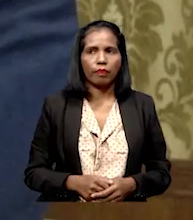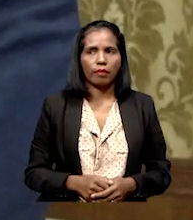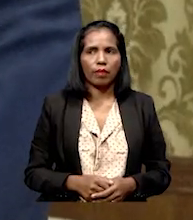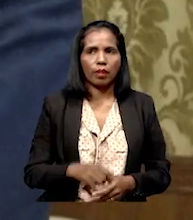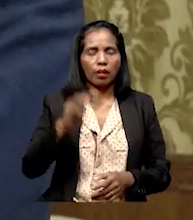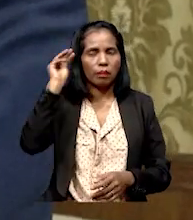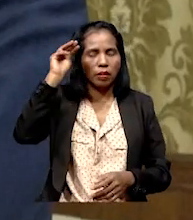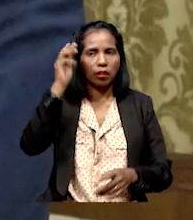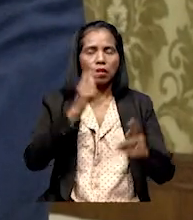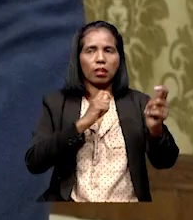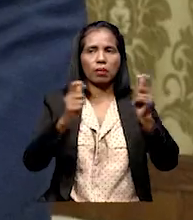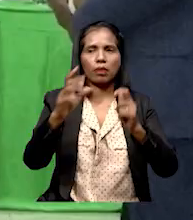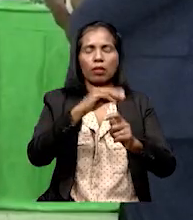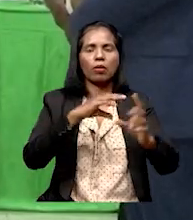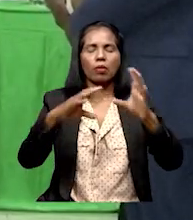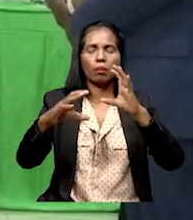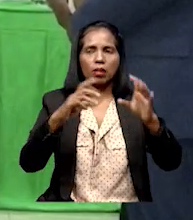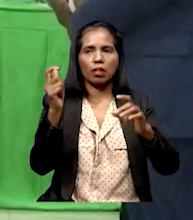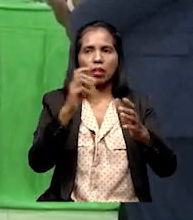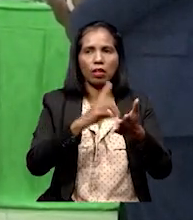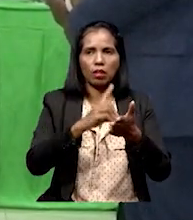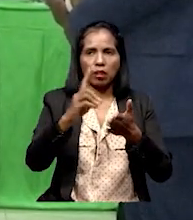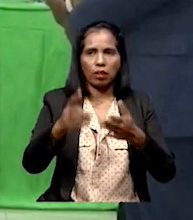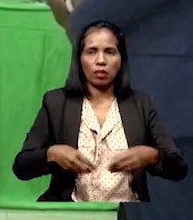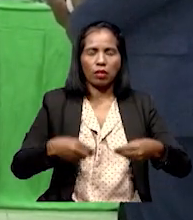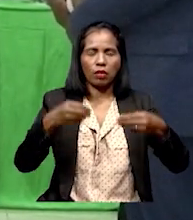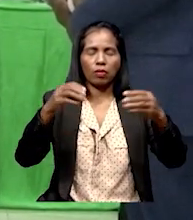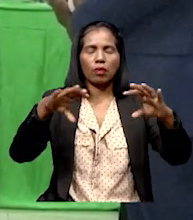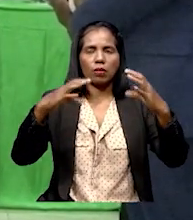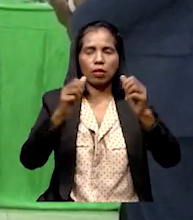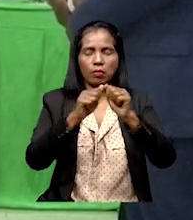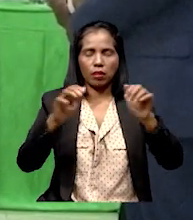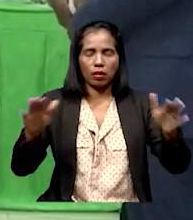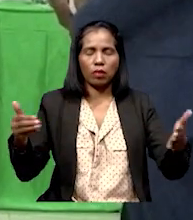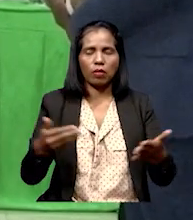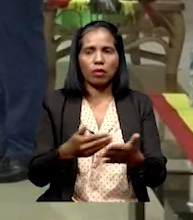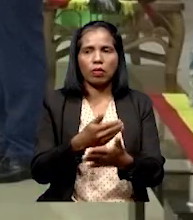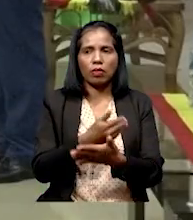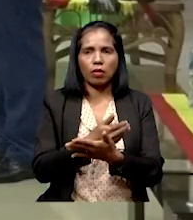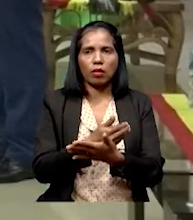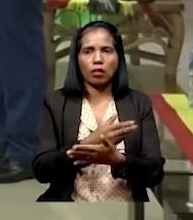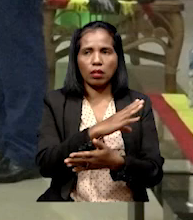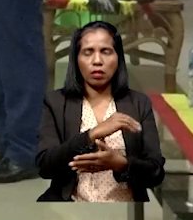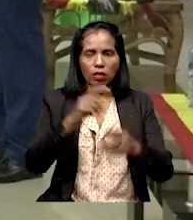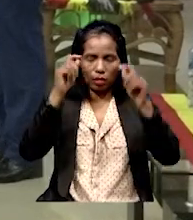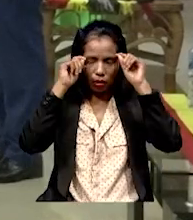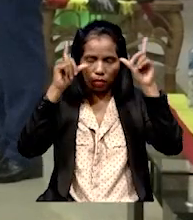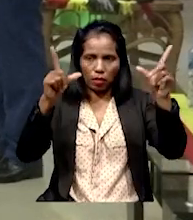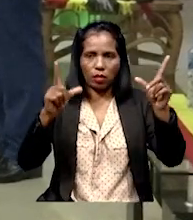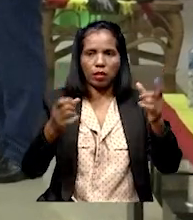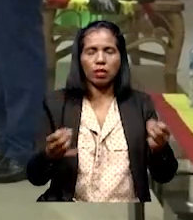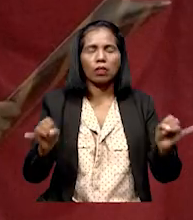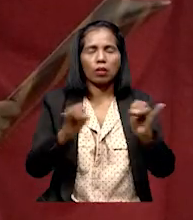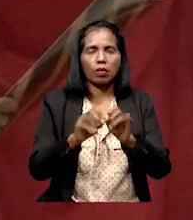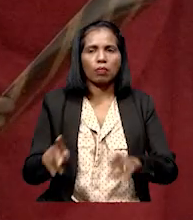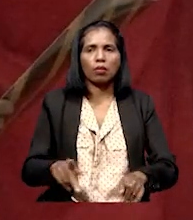Ministro de Transporte e Comunicação, terça semana, né? Halau toma posse para Conselho de Administração FON, Autoridade Portuária Timor-Leste, Instituto Público,